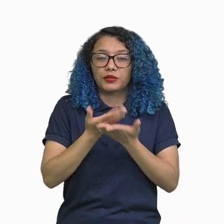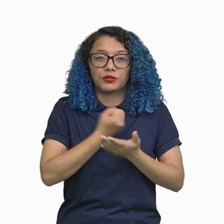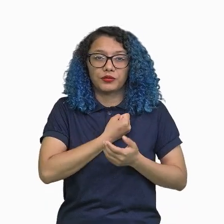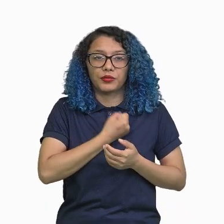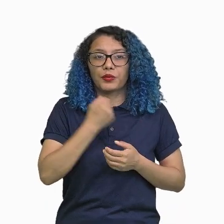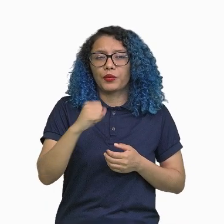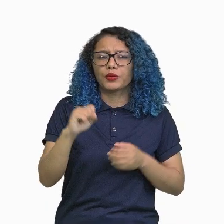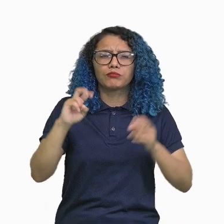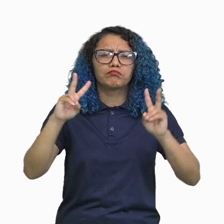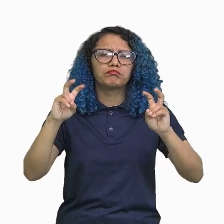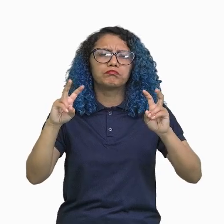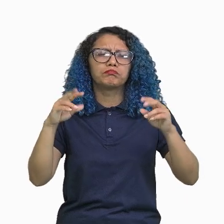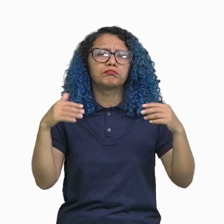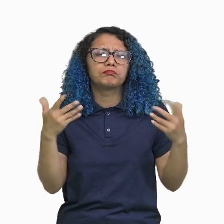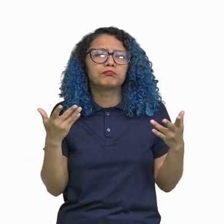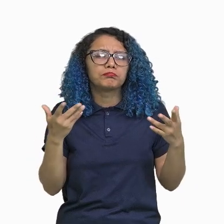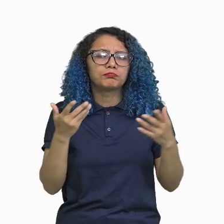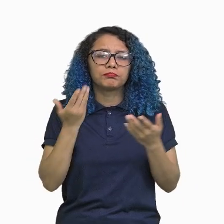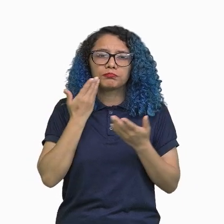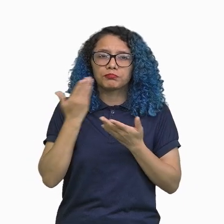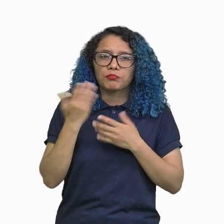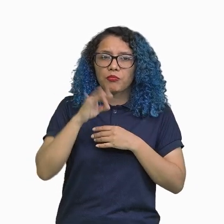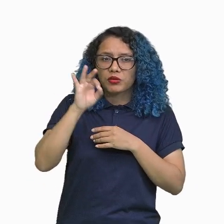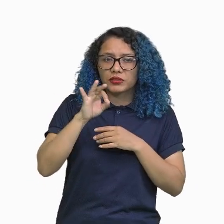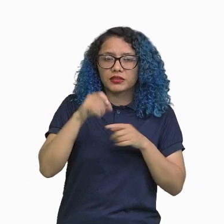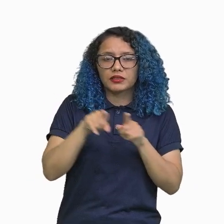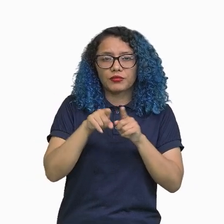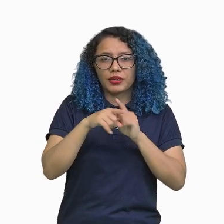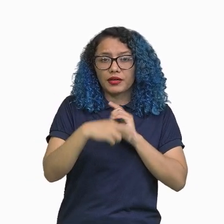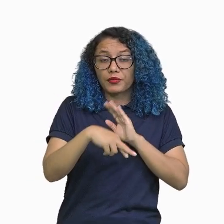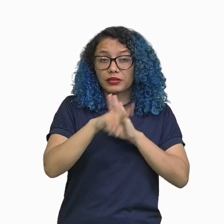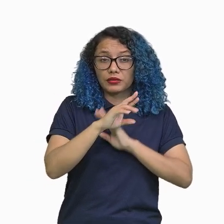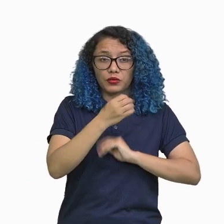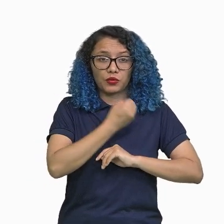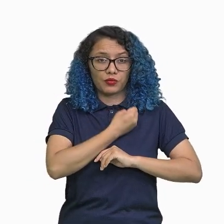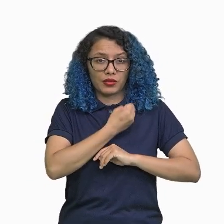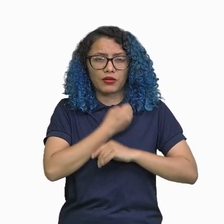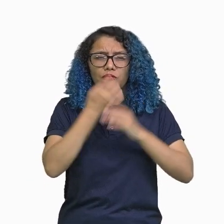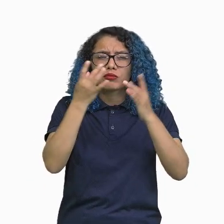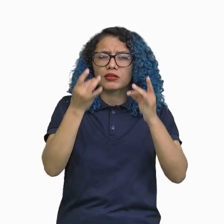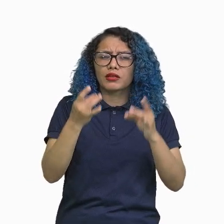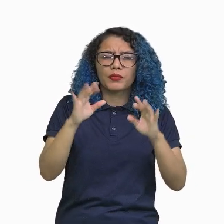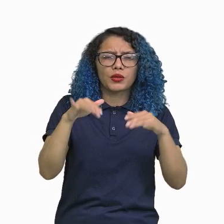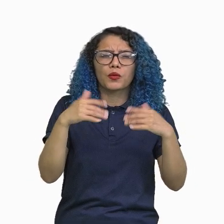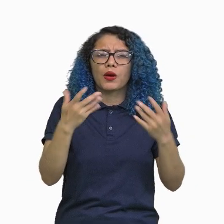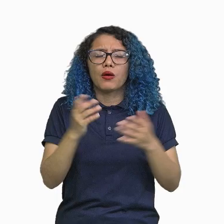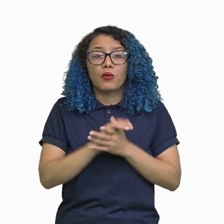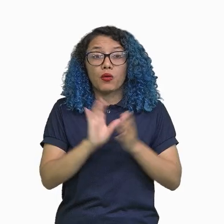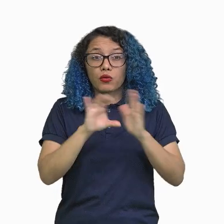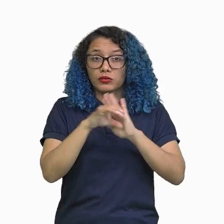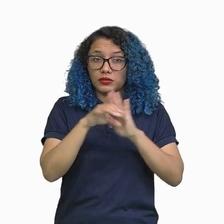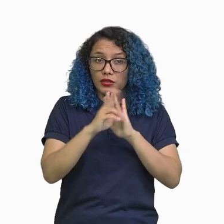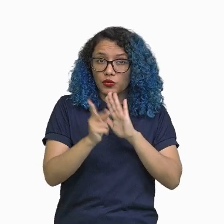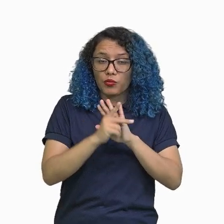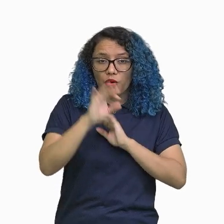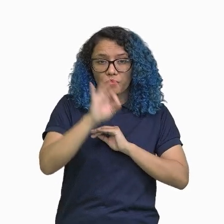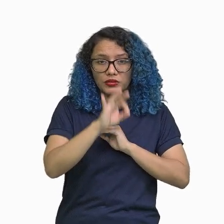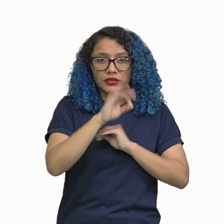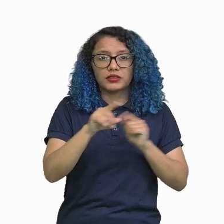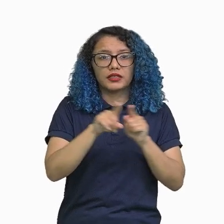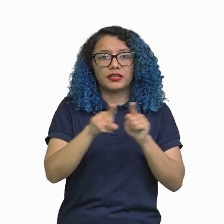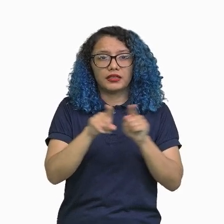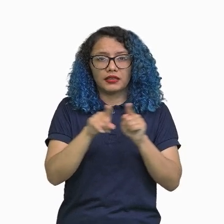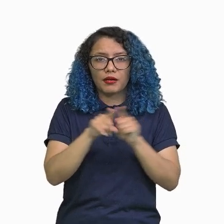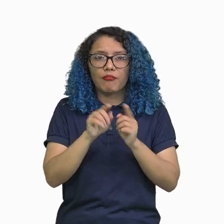nossa aula 8 tem como objeto de conhecimento porcentagem, sua representação numérica com detalhamento em definição de